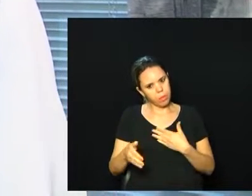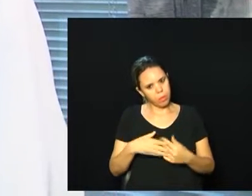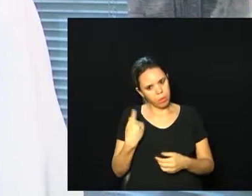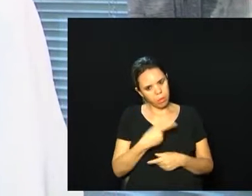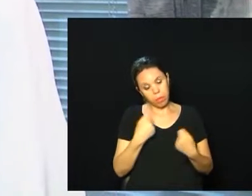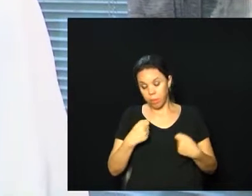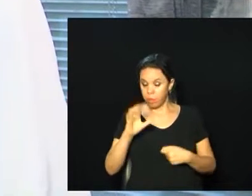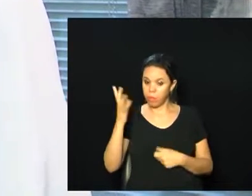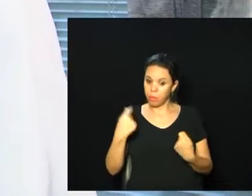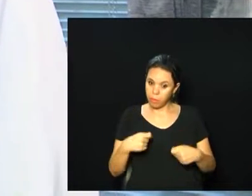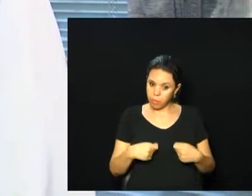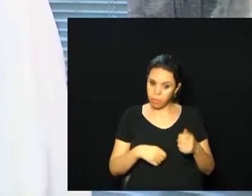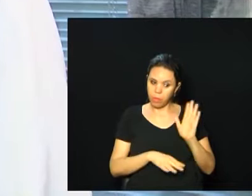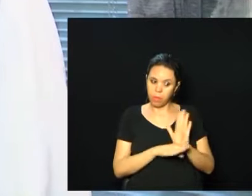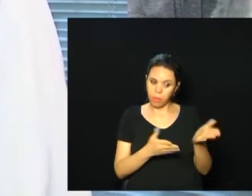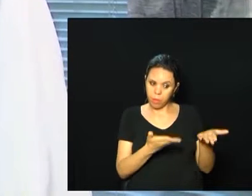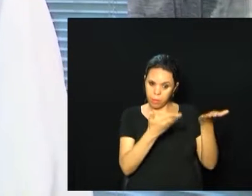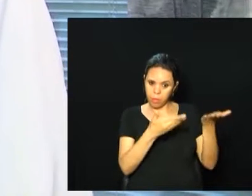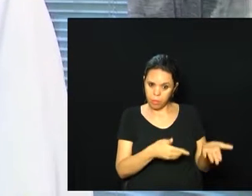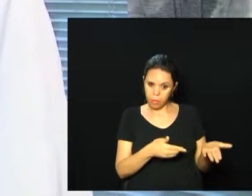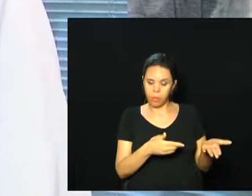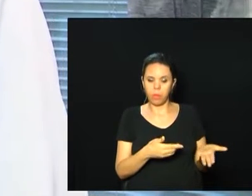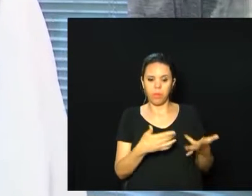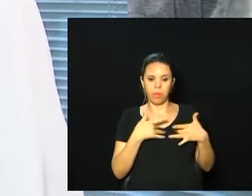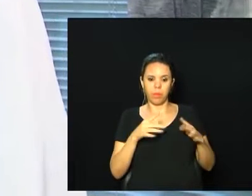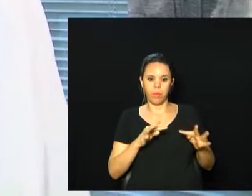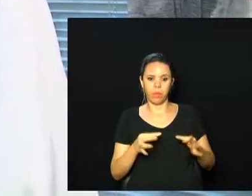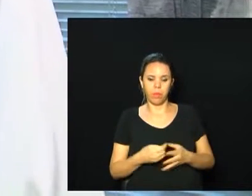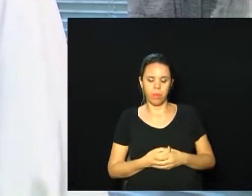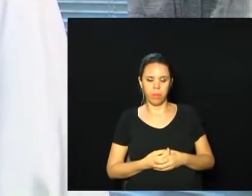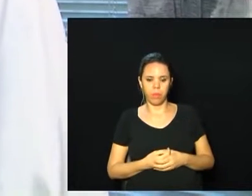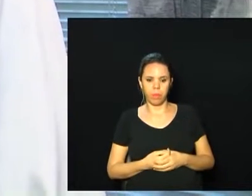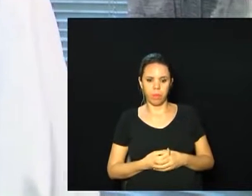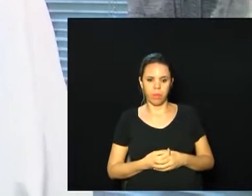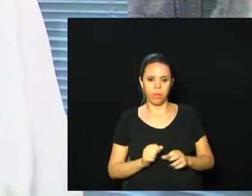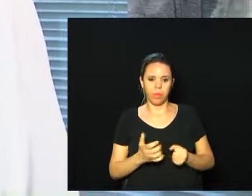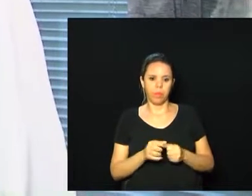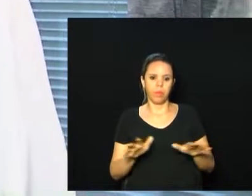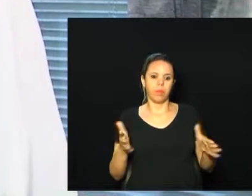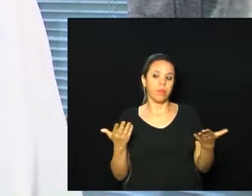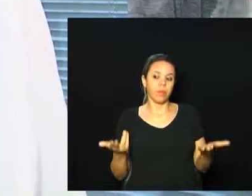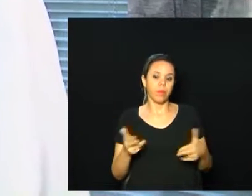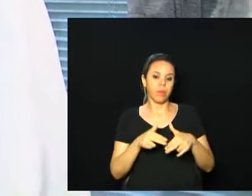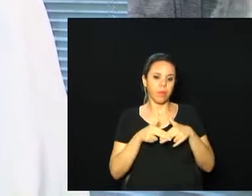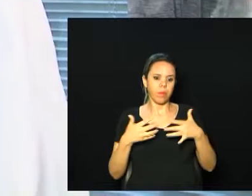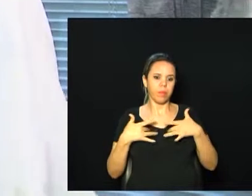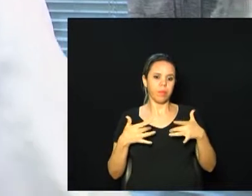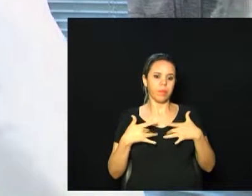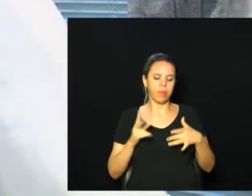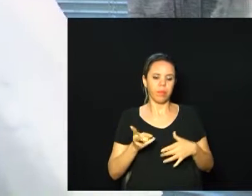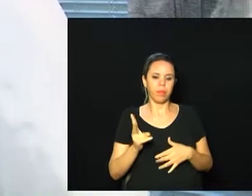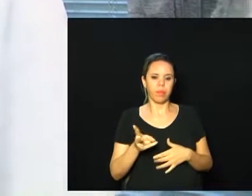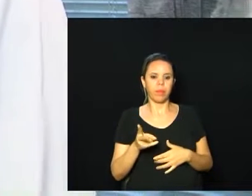nós pode a qualquer momento precisar desse tipo de tratamento. Bom, por conta da pandemia da Covid-19, a doação de sangue segue